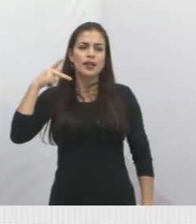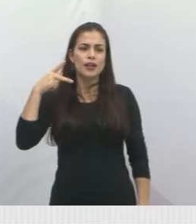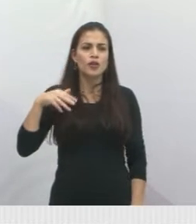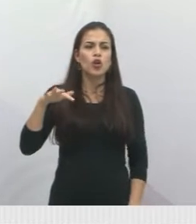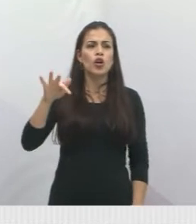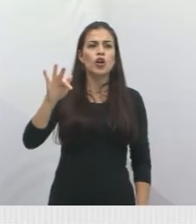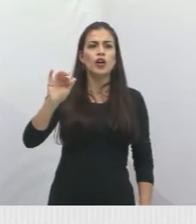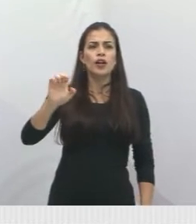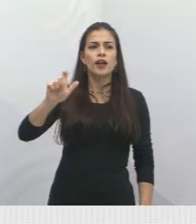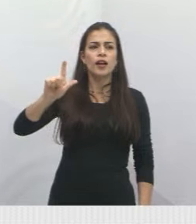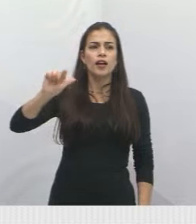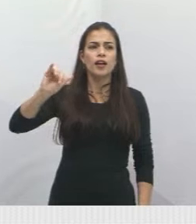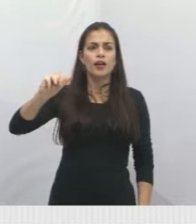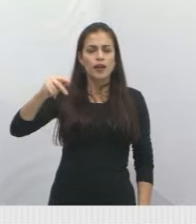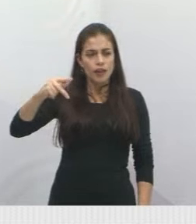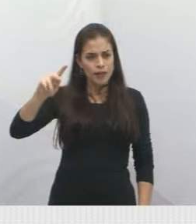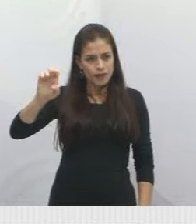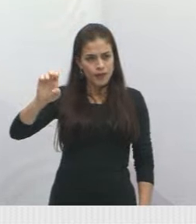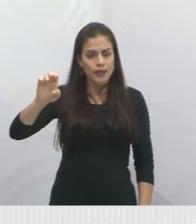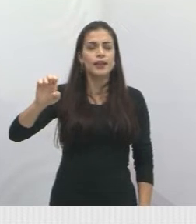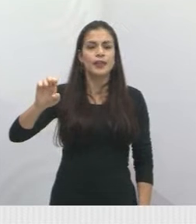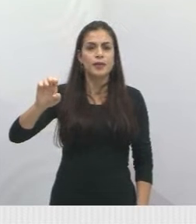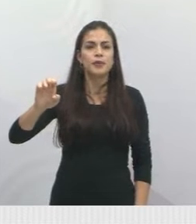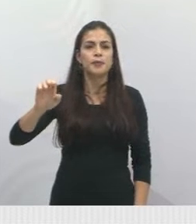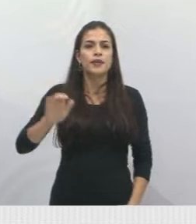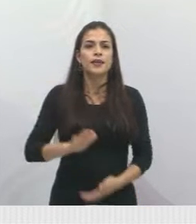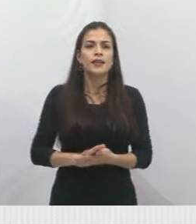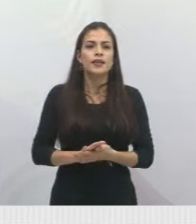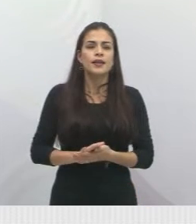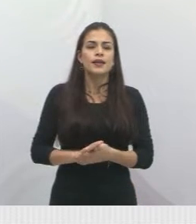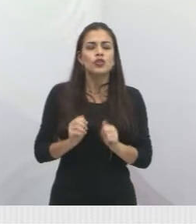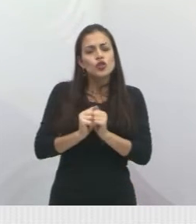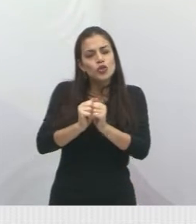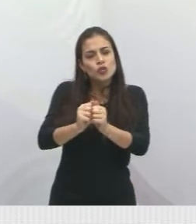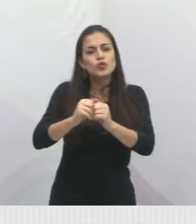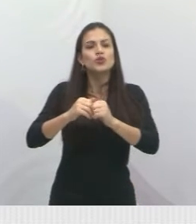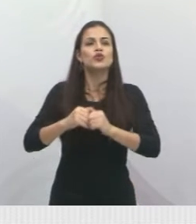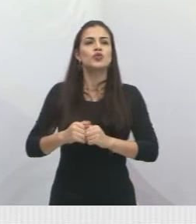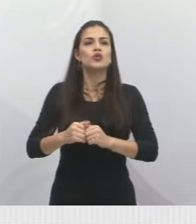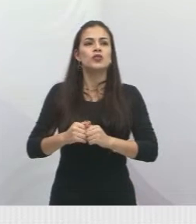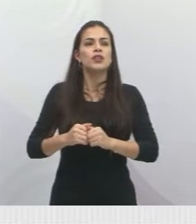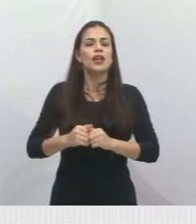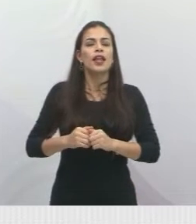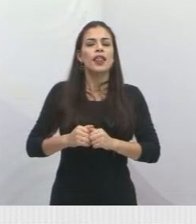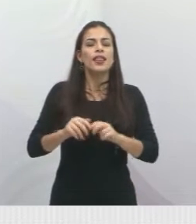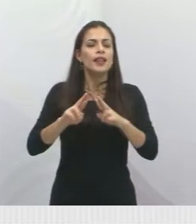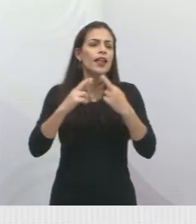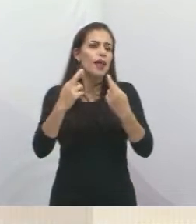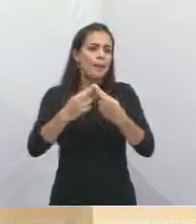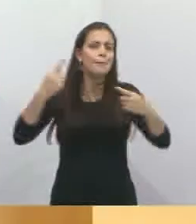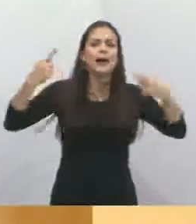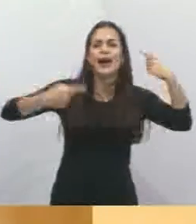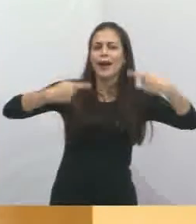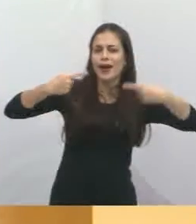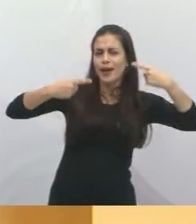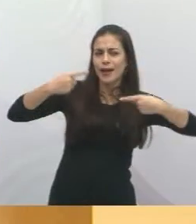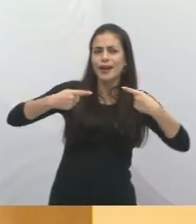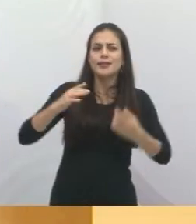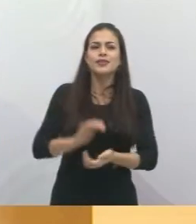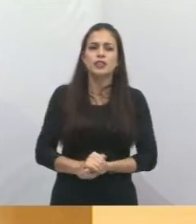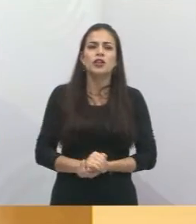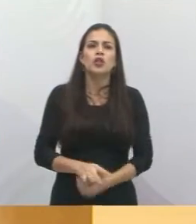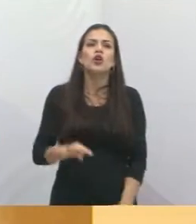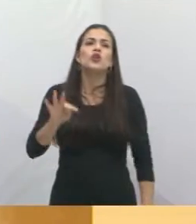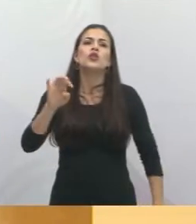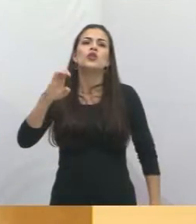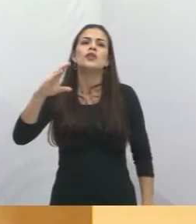junto nesse ciclo de debates lá no Tribunal de Contas. E digo aos demais pares o quanto é importante nós